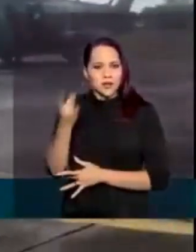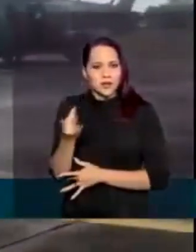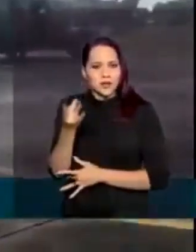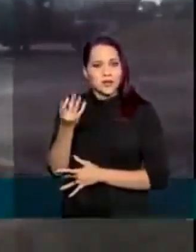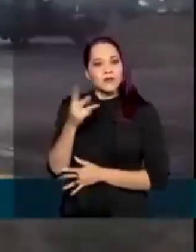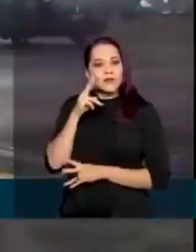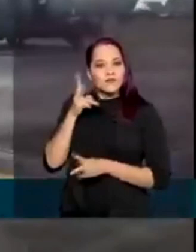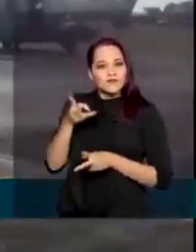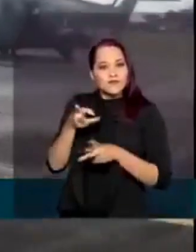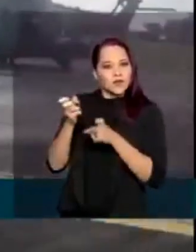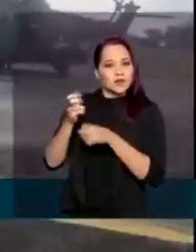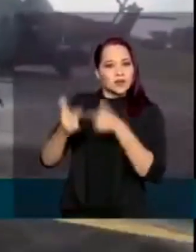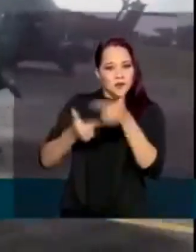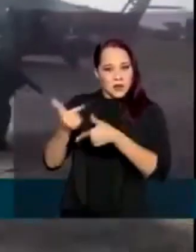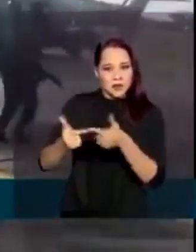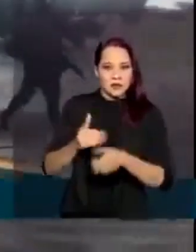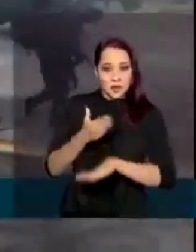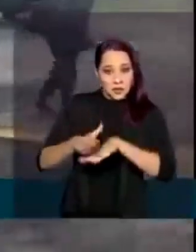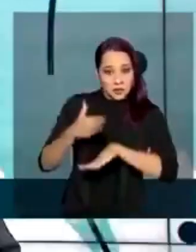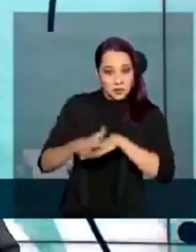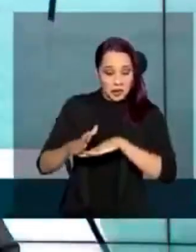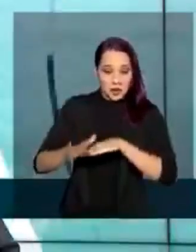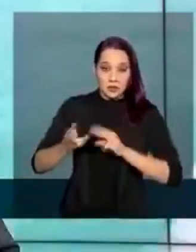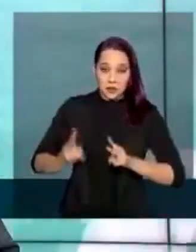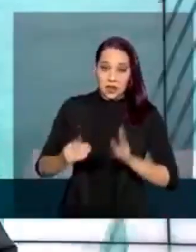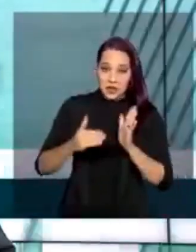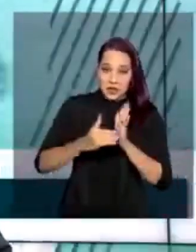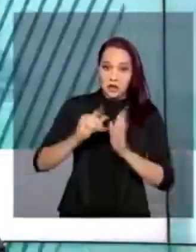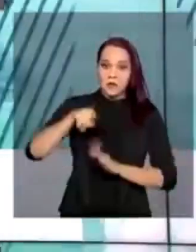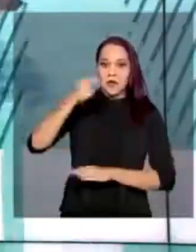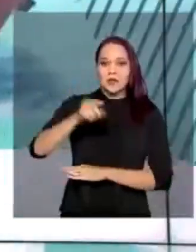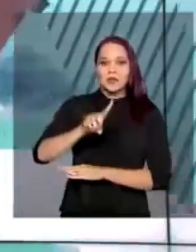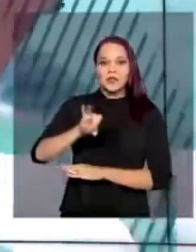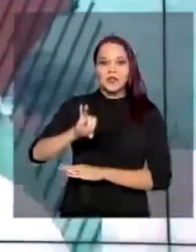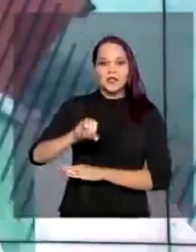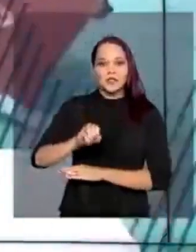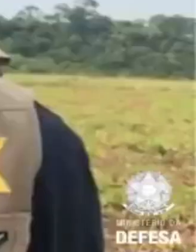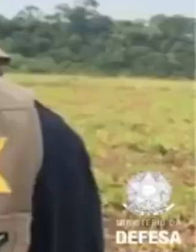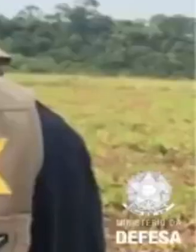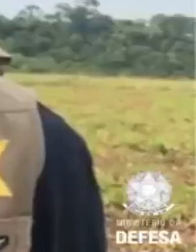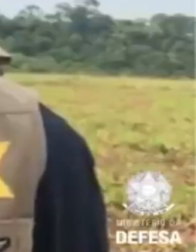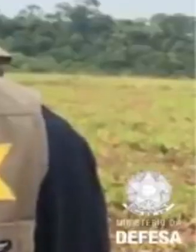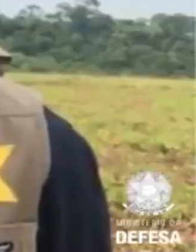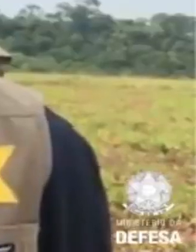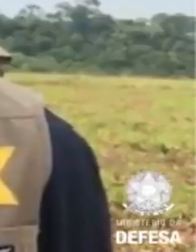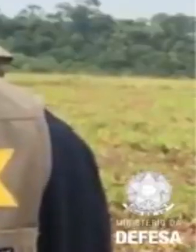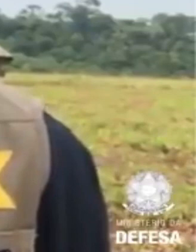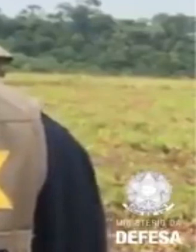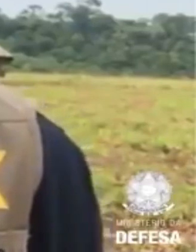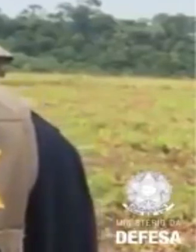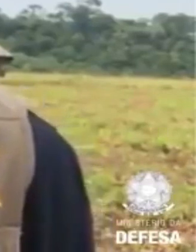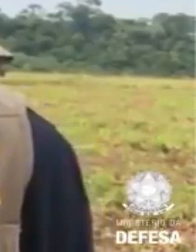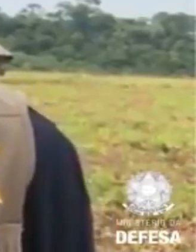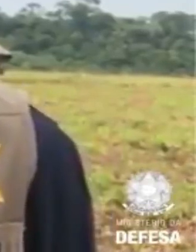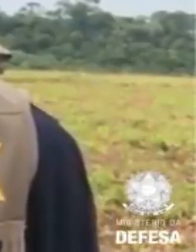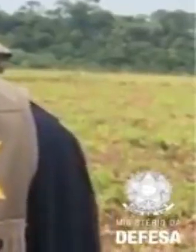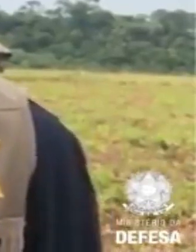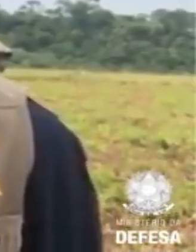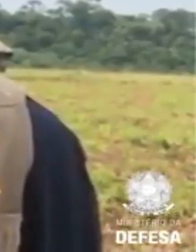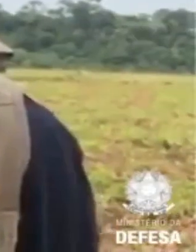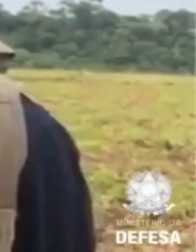onde conferiu de perto as atividades. O treinamento segue até o próximo dia 23. Nós assistimos um assalto